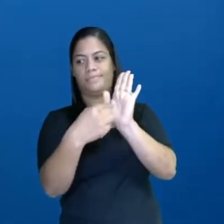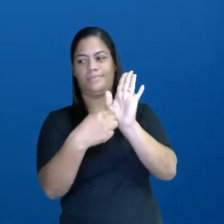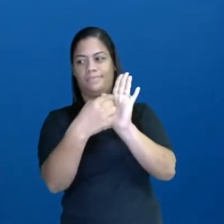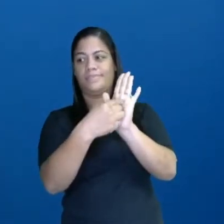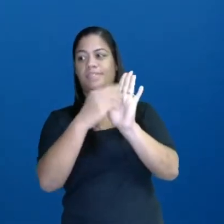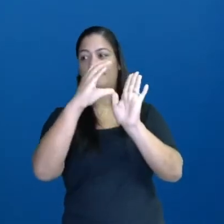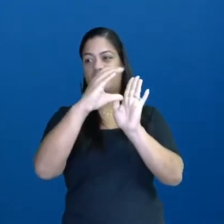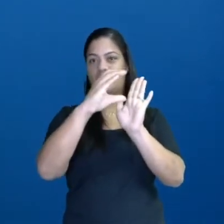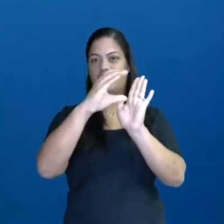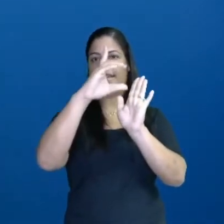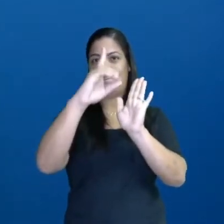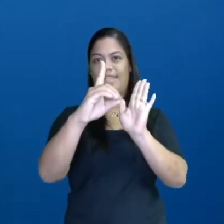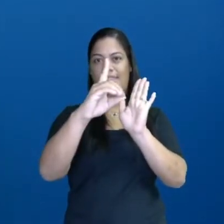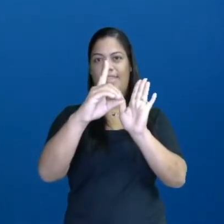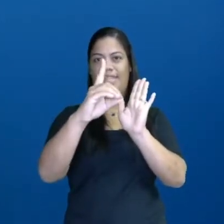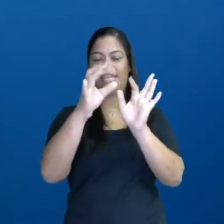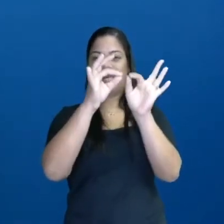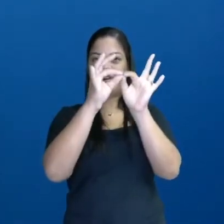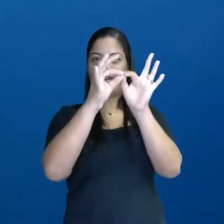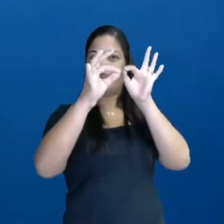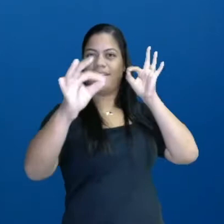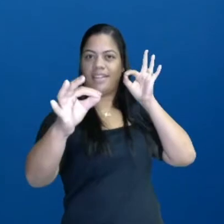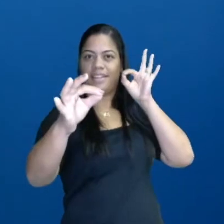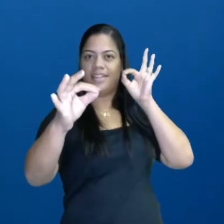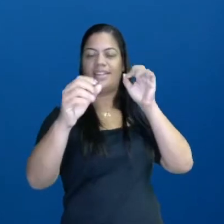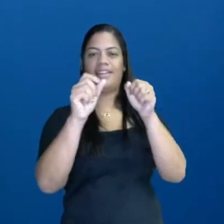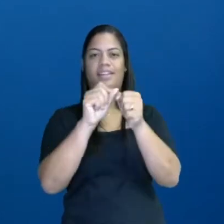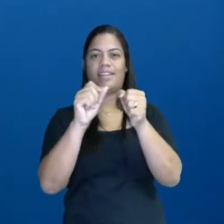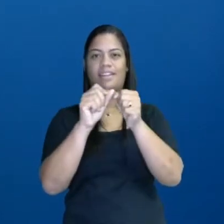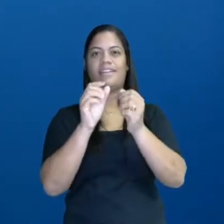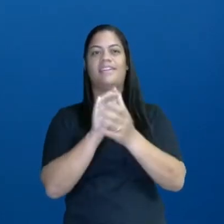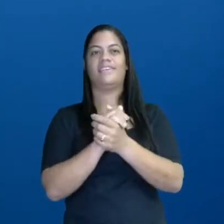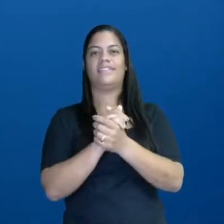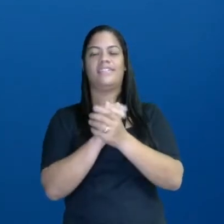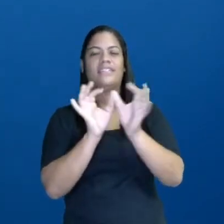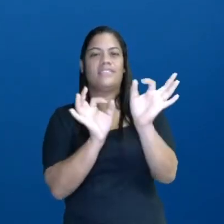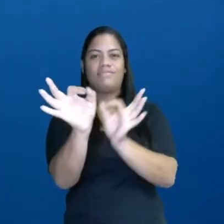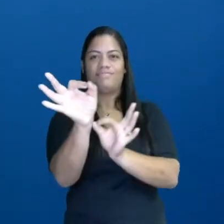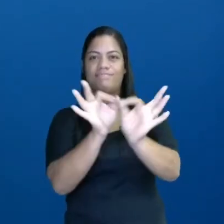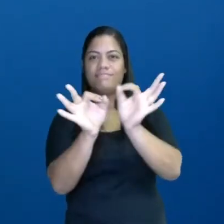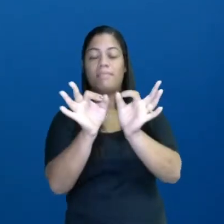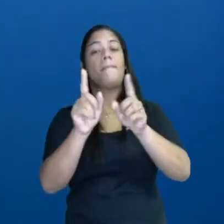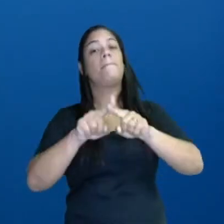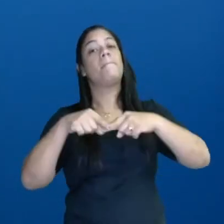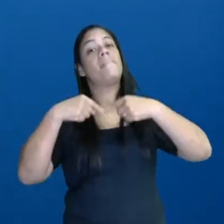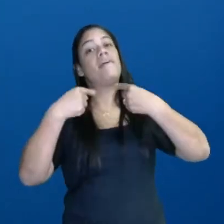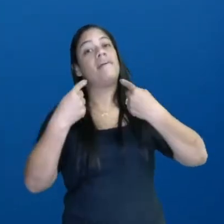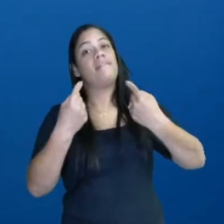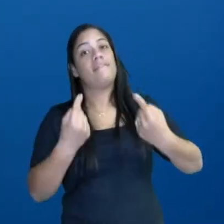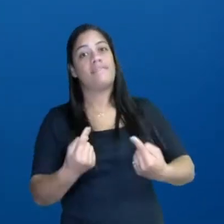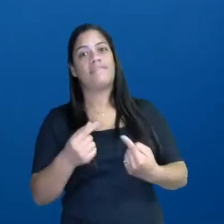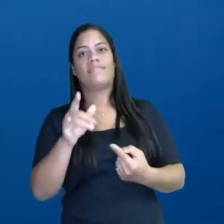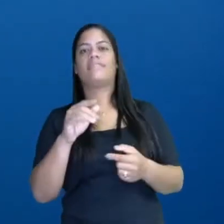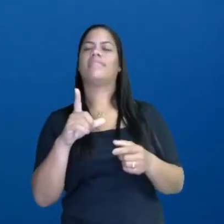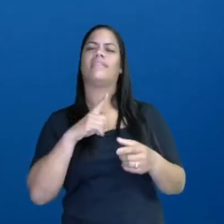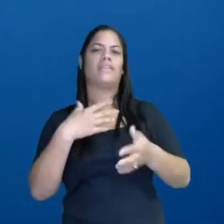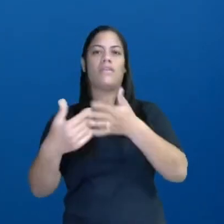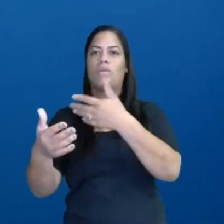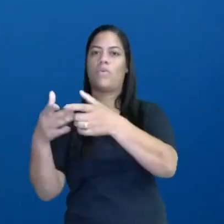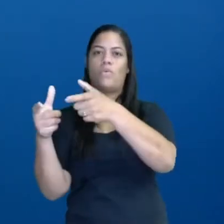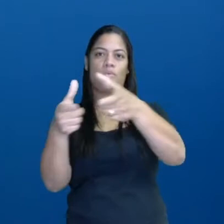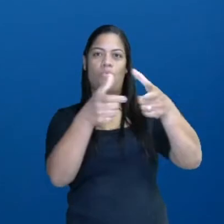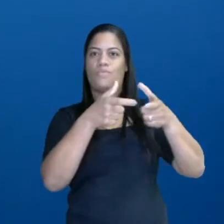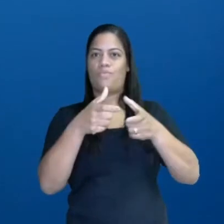O ponto C e o ponto D, na hora que eu traçar a semi-reta, certo? Ia caber direitinho. Mas só que tem que ser em qualquer